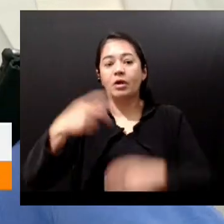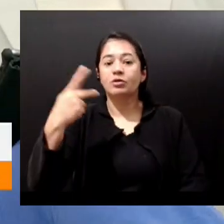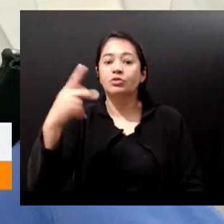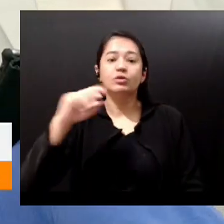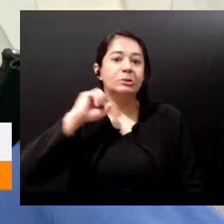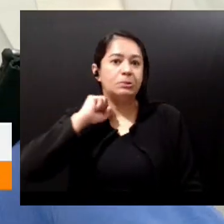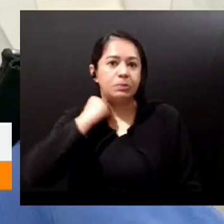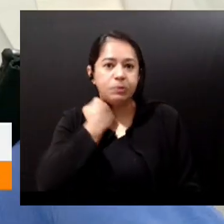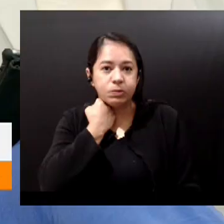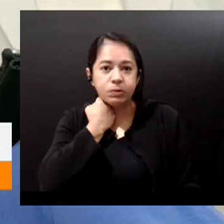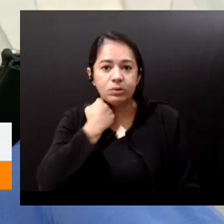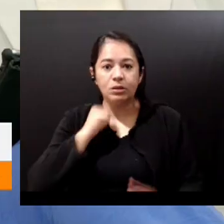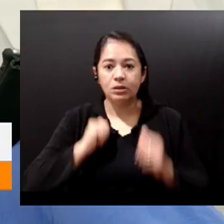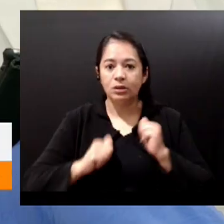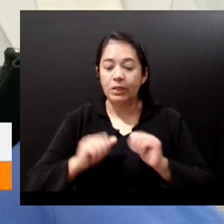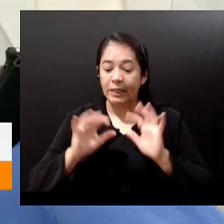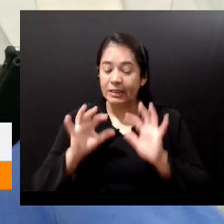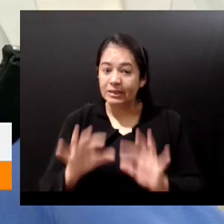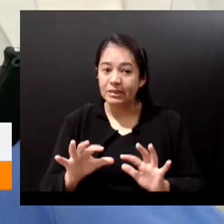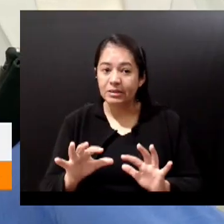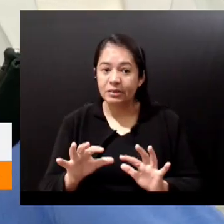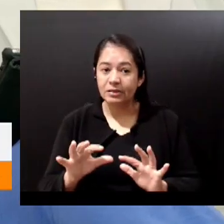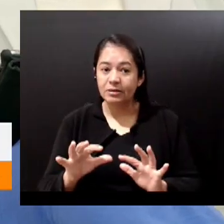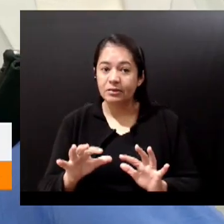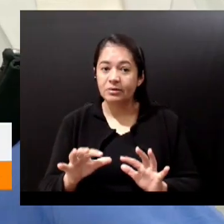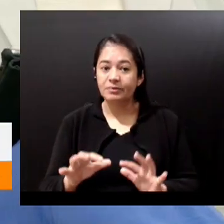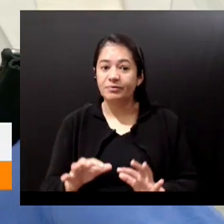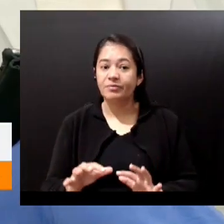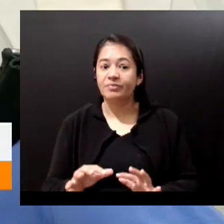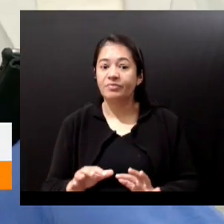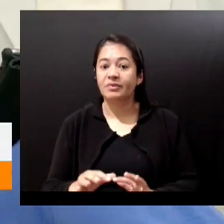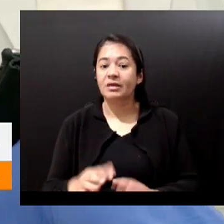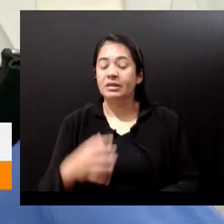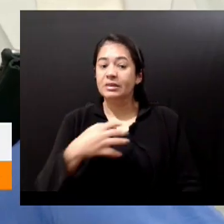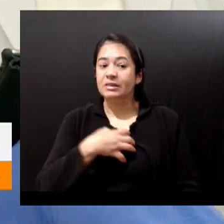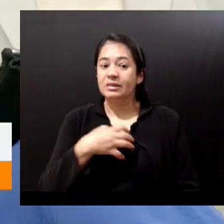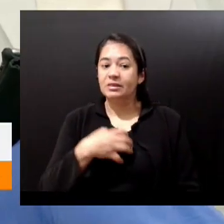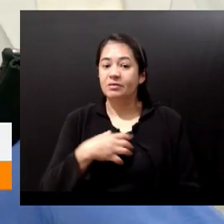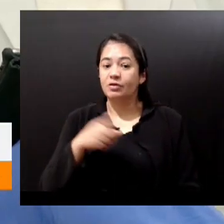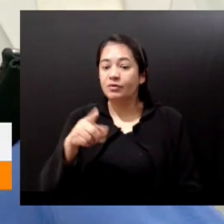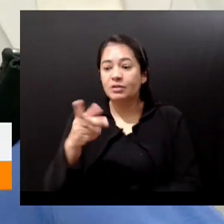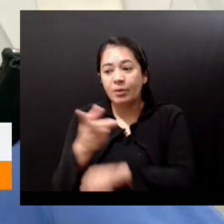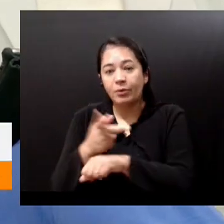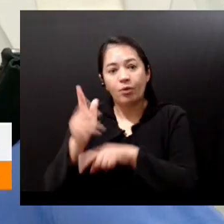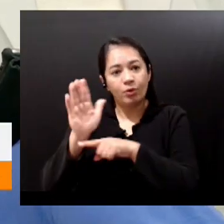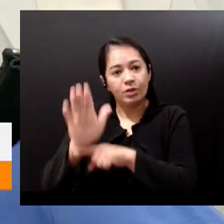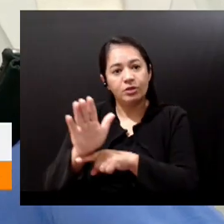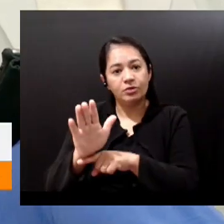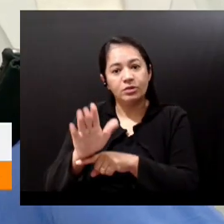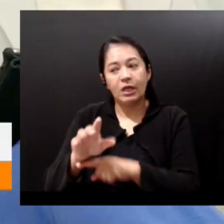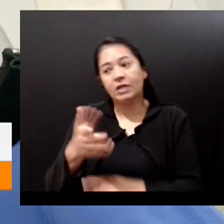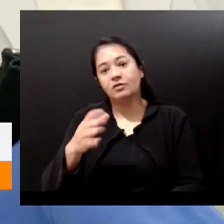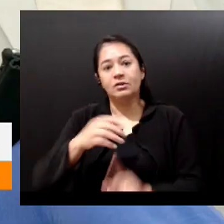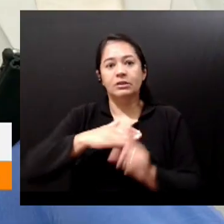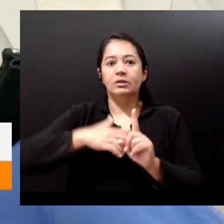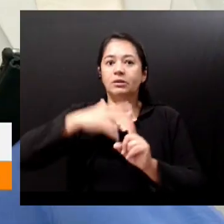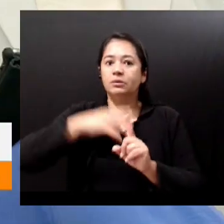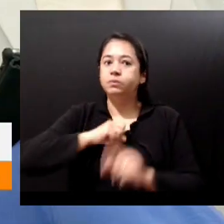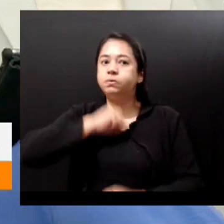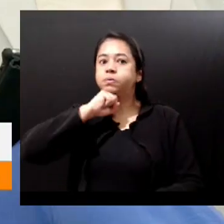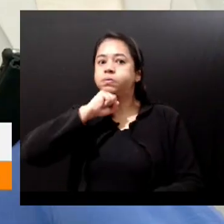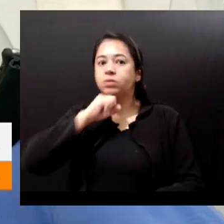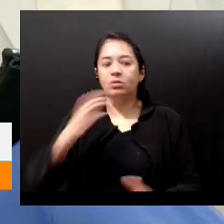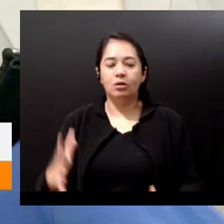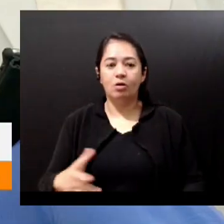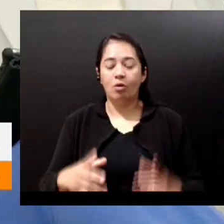sons são balizadores com sintomas para que você busque ajuda. Às vezes você está no burnout, por exemplo, você precisa falar assim, olha, o barulho do chiclete